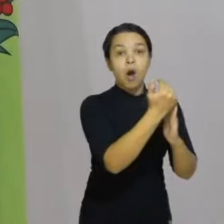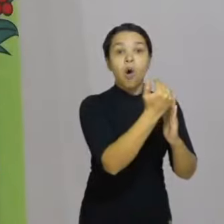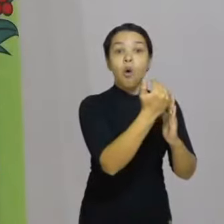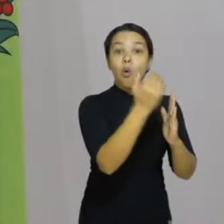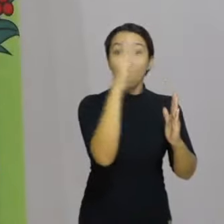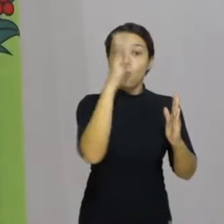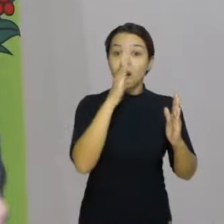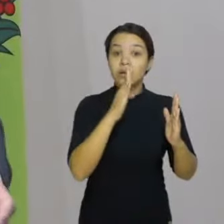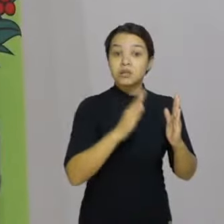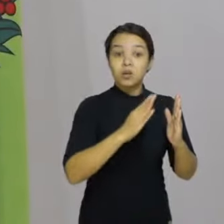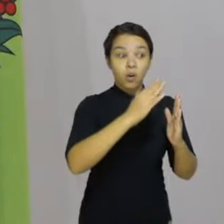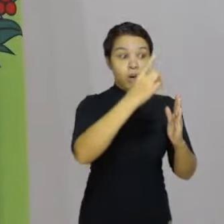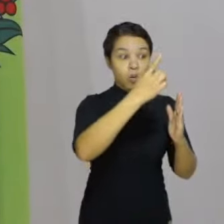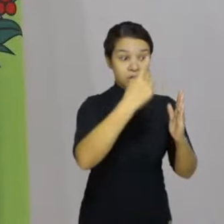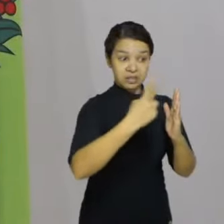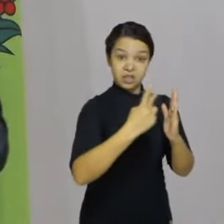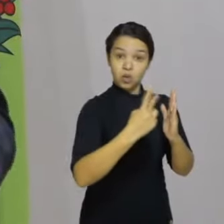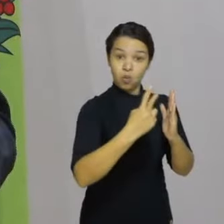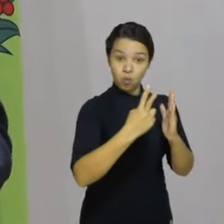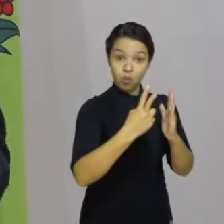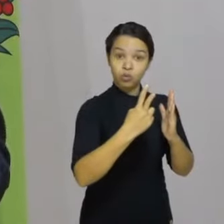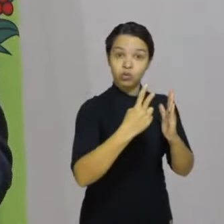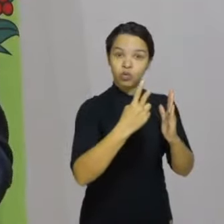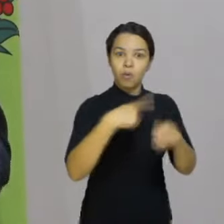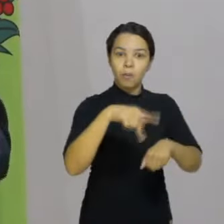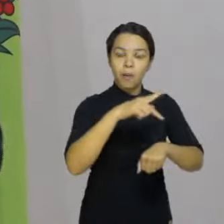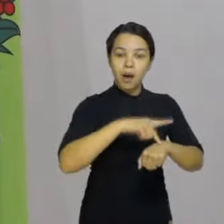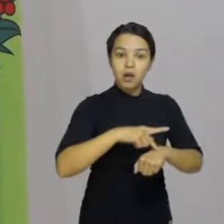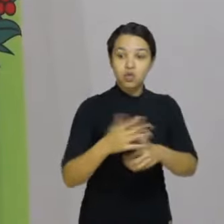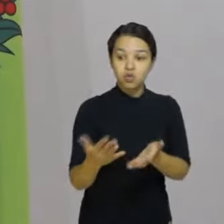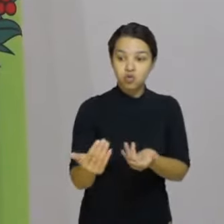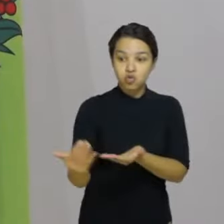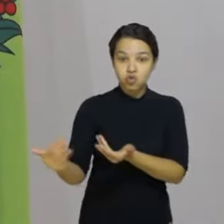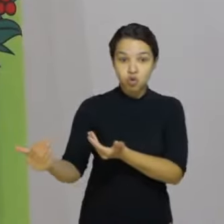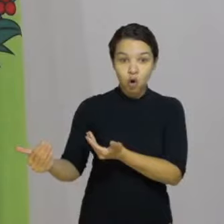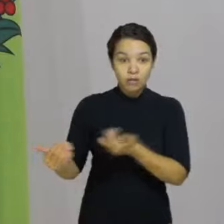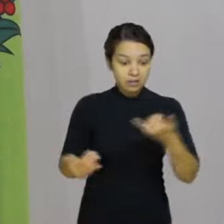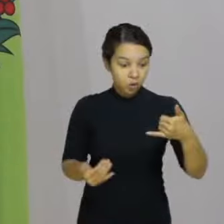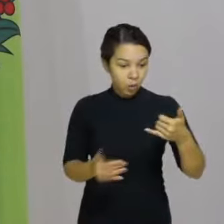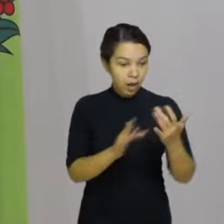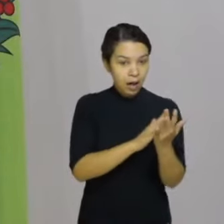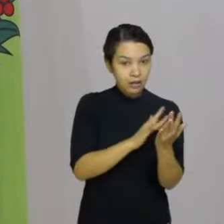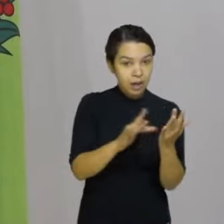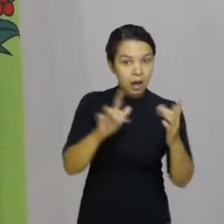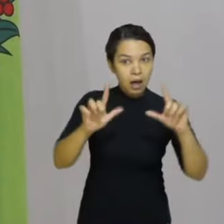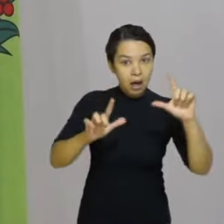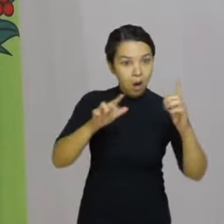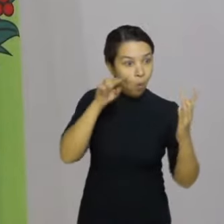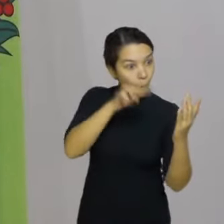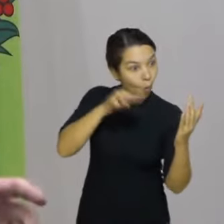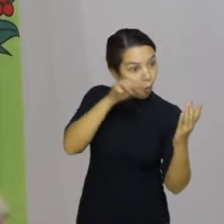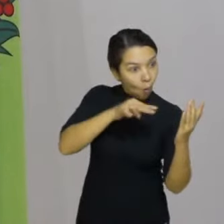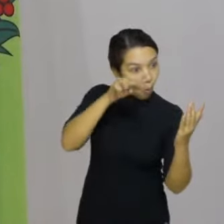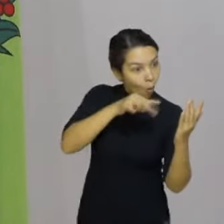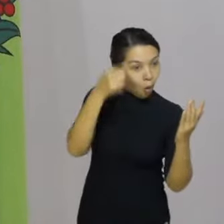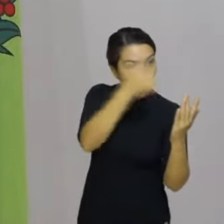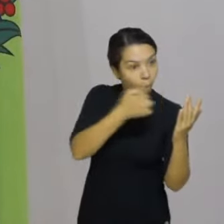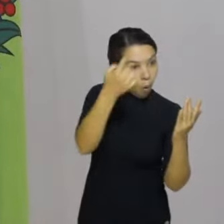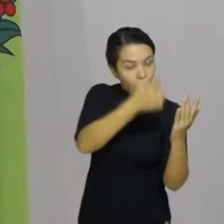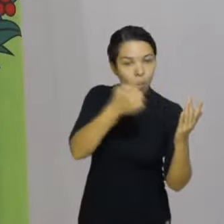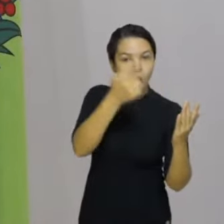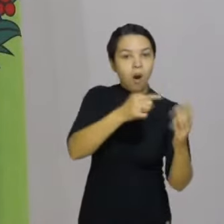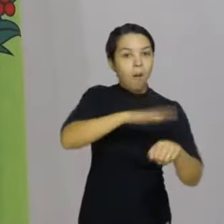mais jovens, com mais pessoas em frente a uma tela, apenas atrás da África do Sul. E aí tem um dado